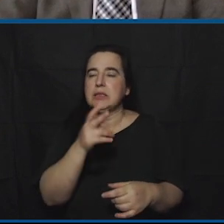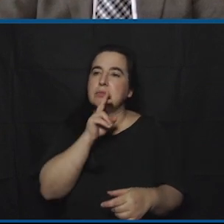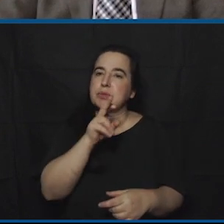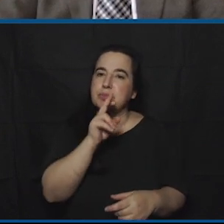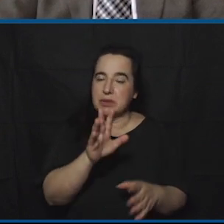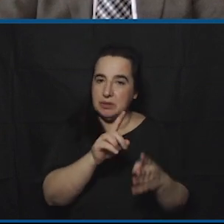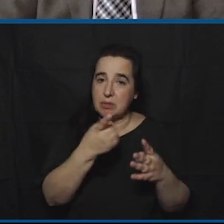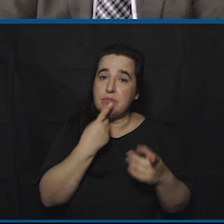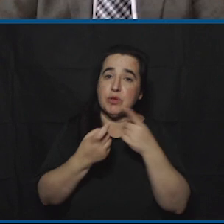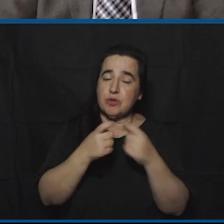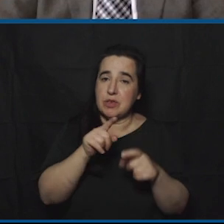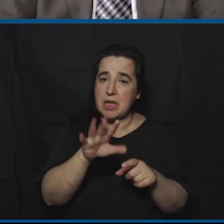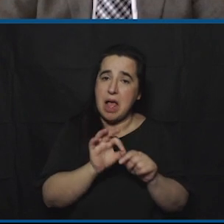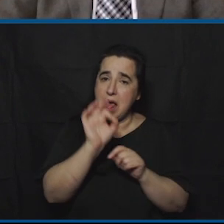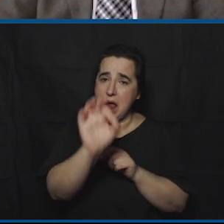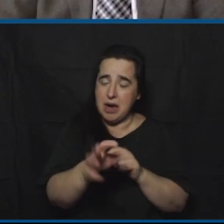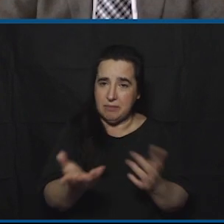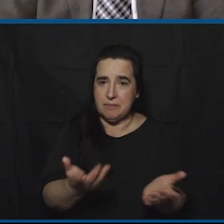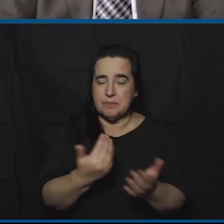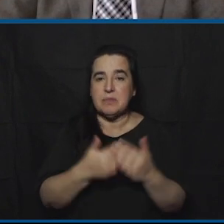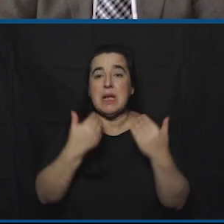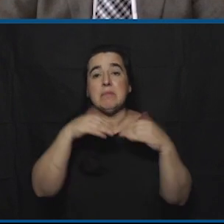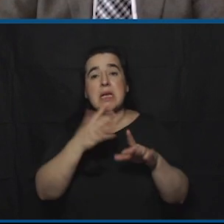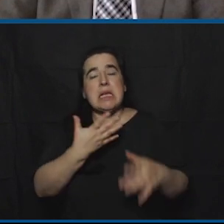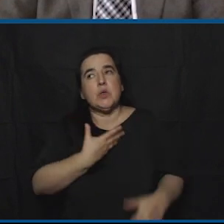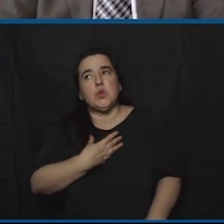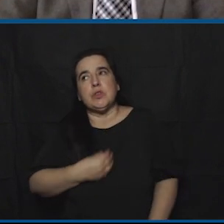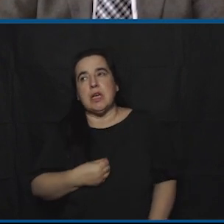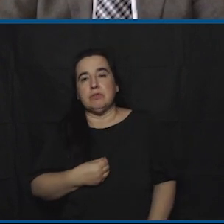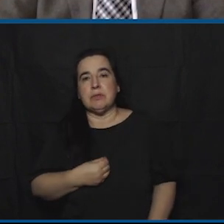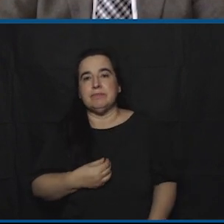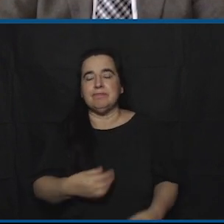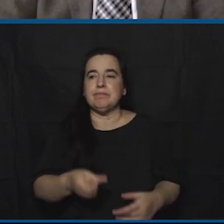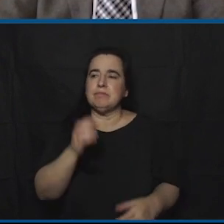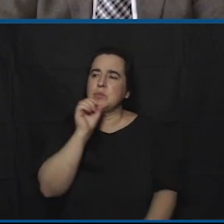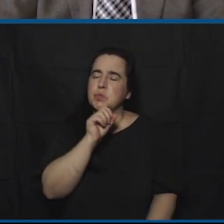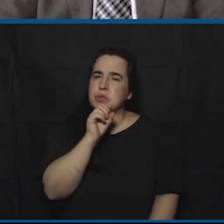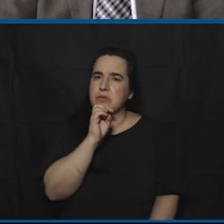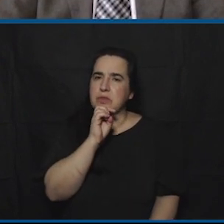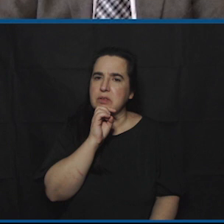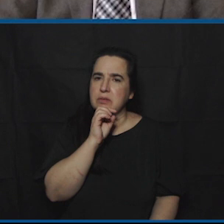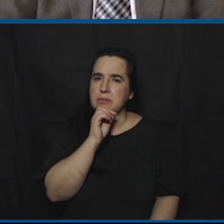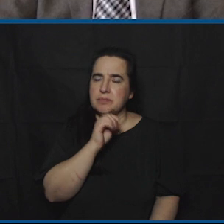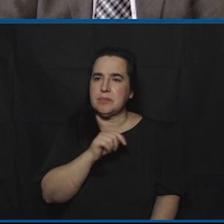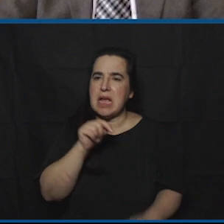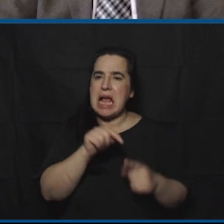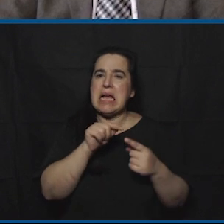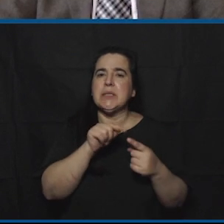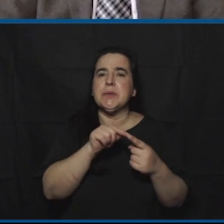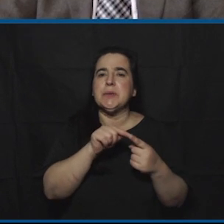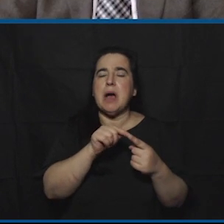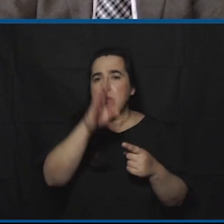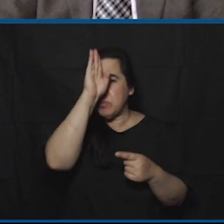responder a esta questão e dar o vosso contributo. Mas eu gostaria de mencionar que talvez este não seja